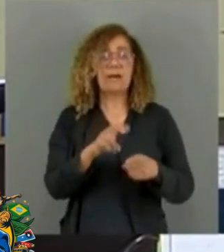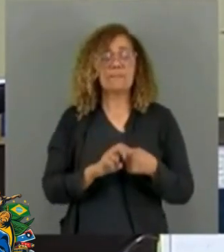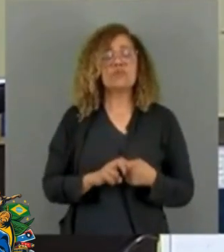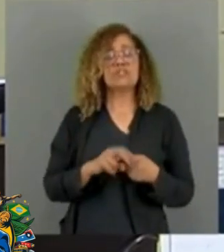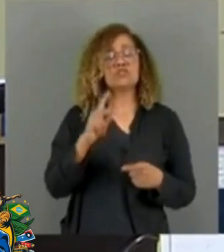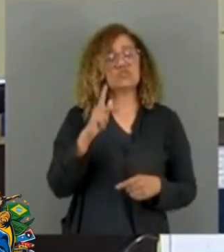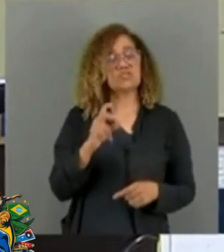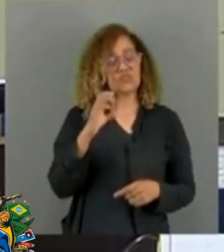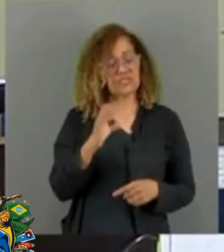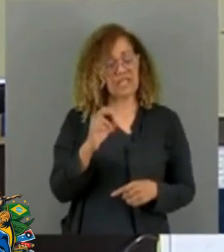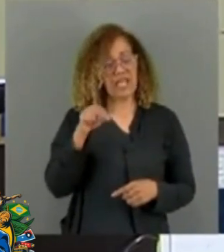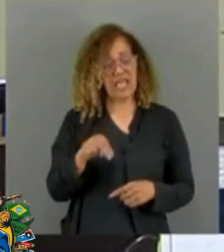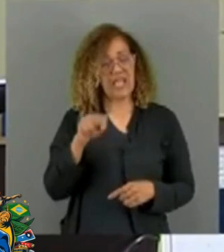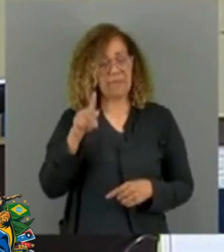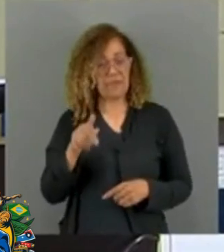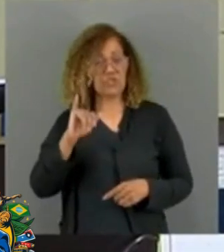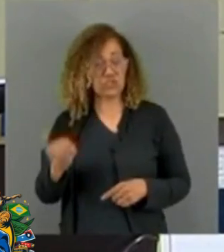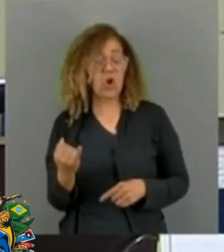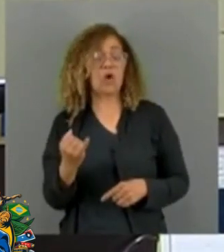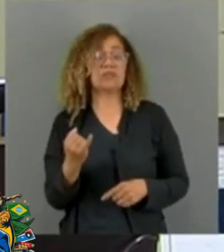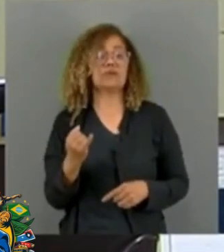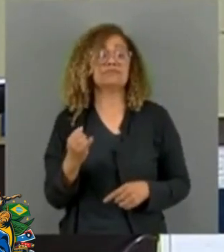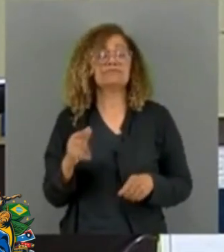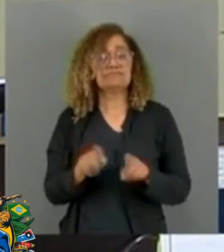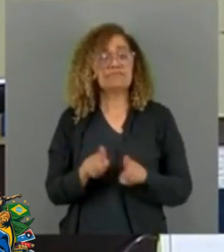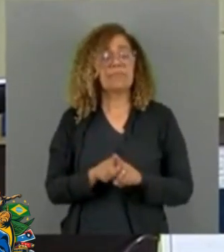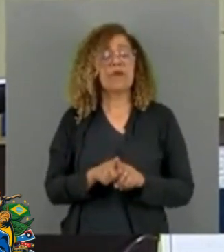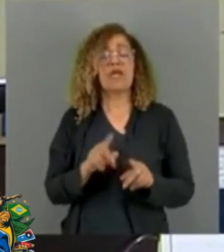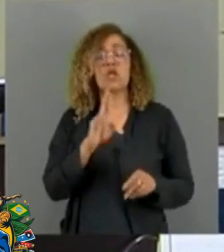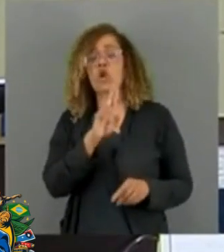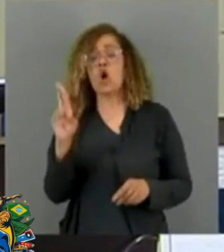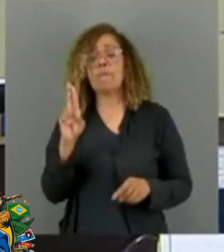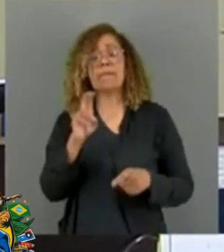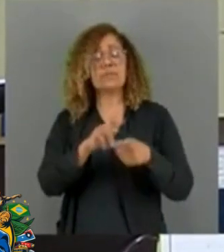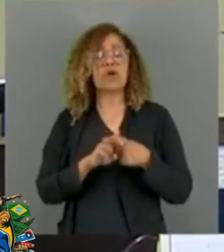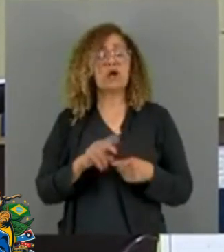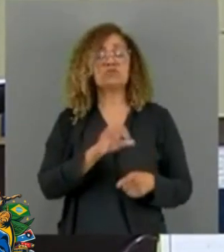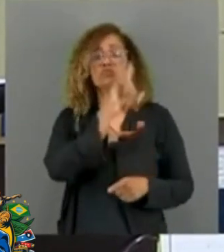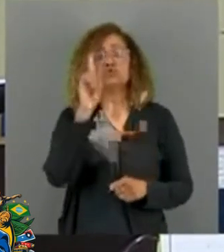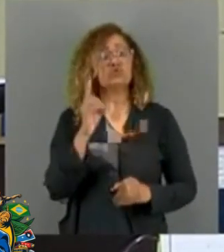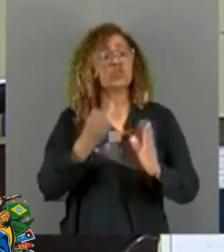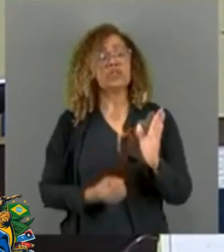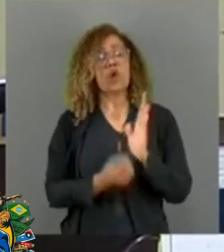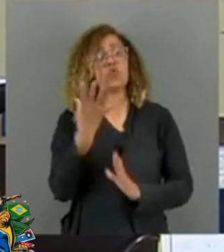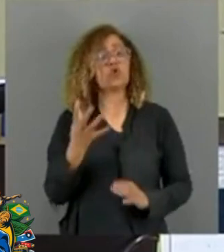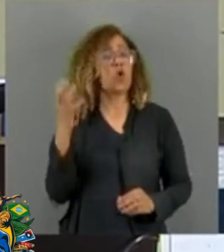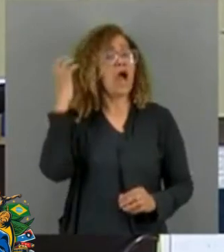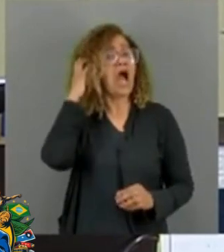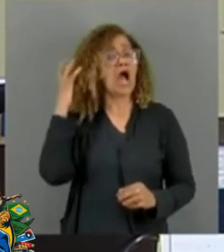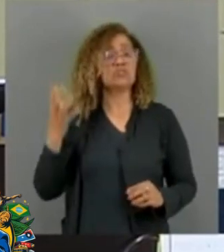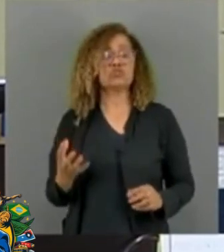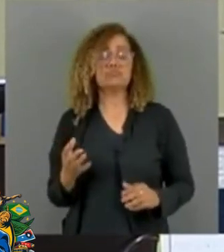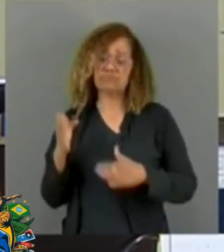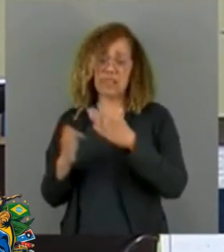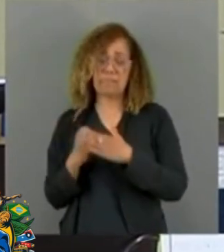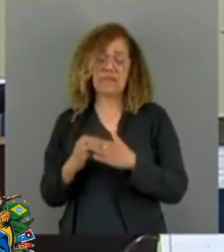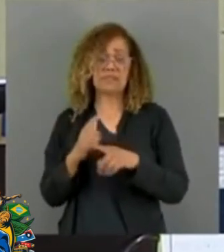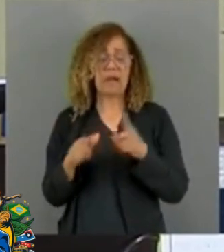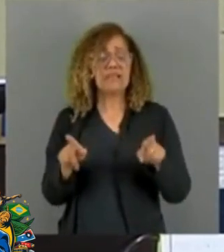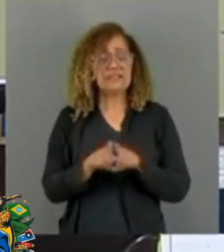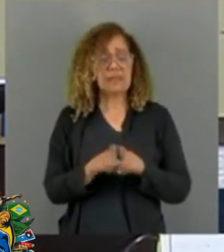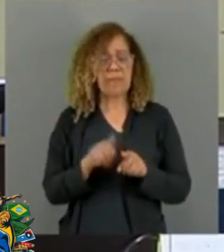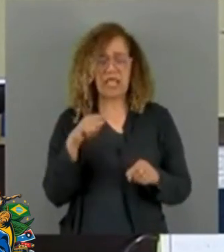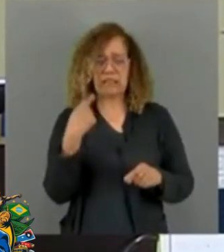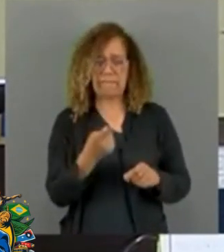Bauru Limitada, e esse é o nome, esse nome vem em função da data da sua inauguração. E por uma feliz coincidência, depois de que